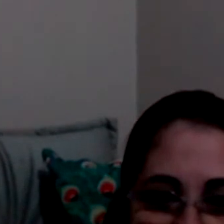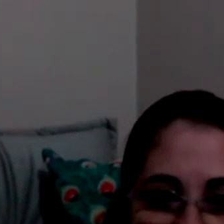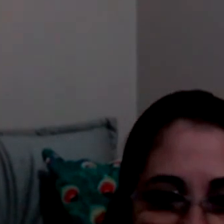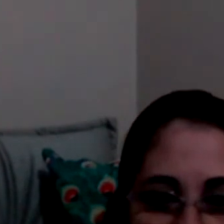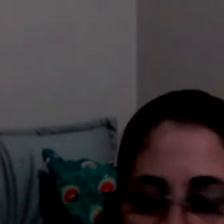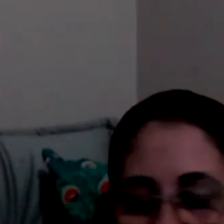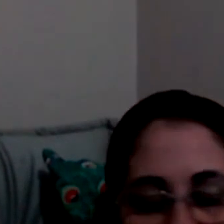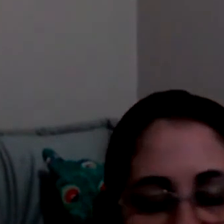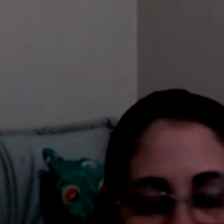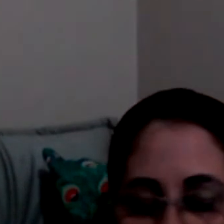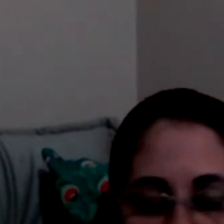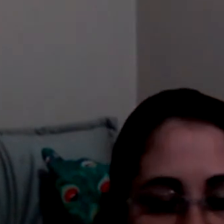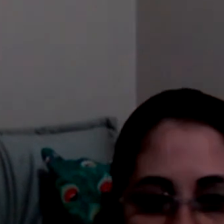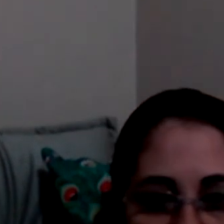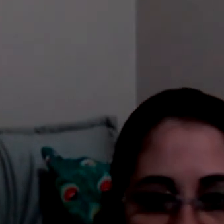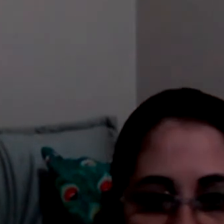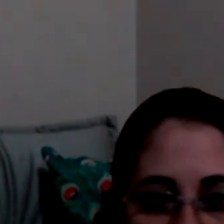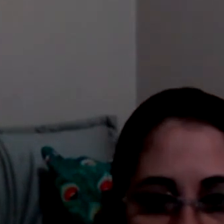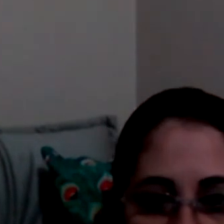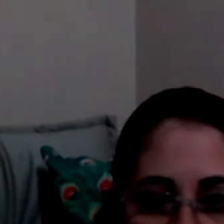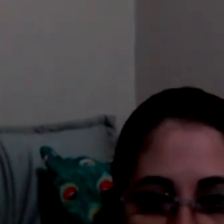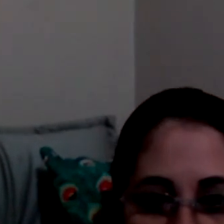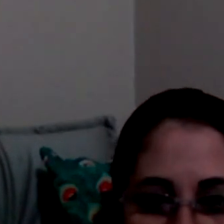Não, nenhuma dúvida. Perfeito.